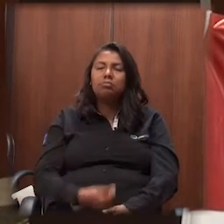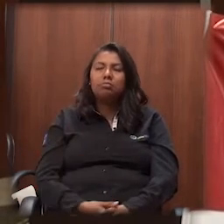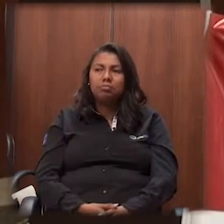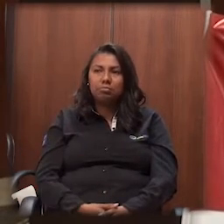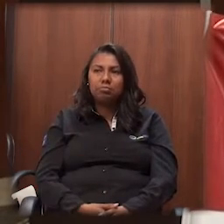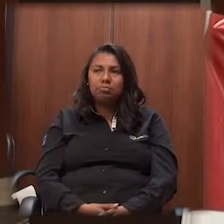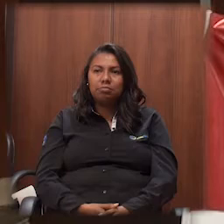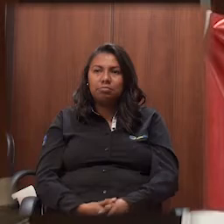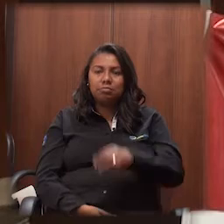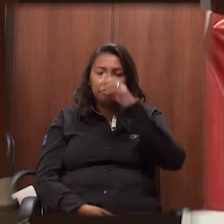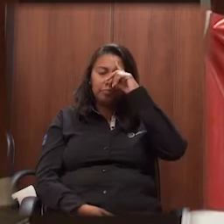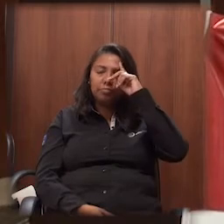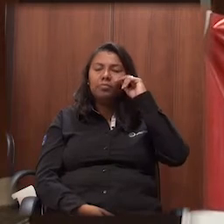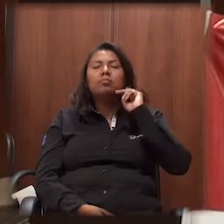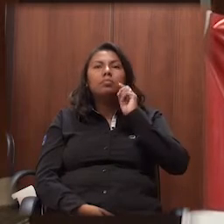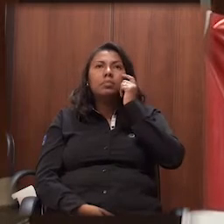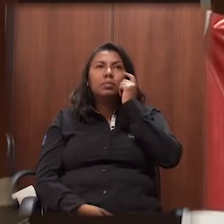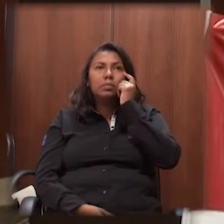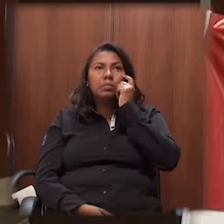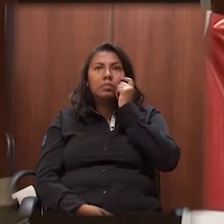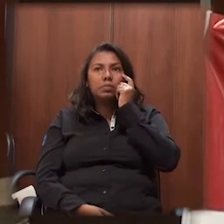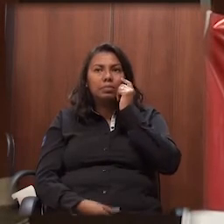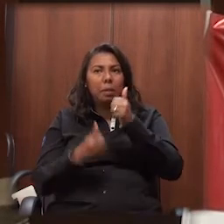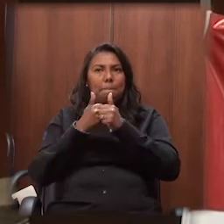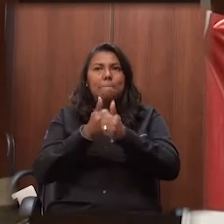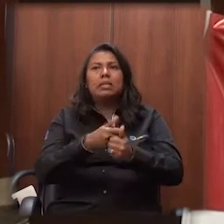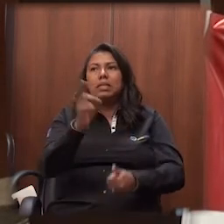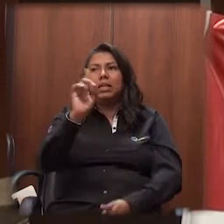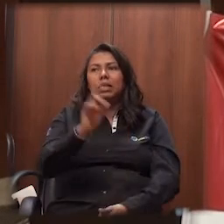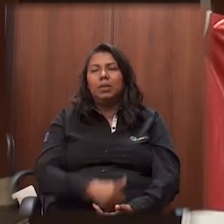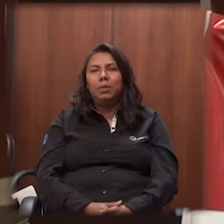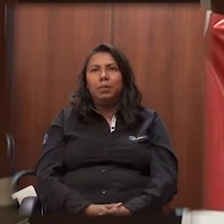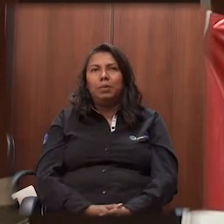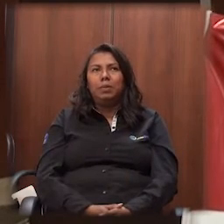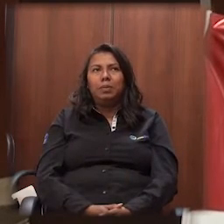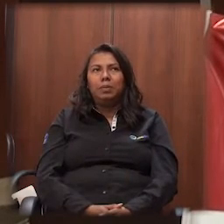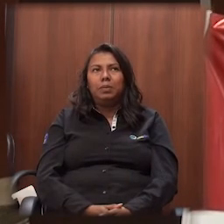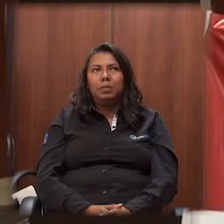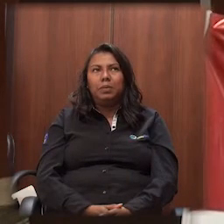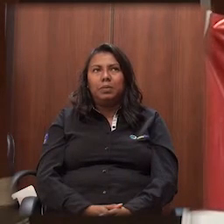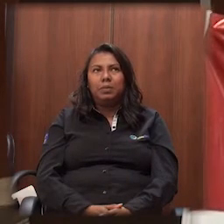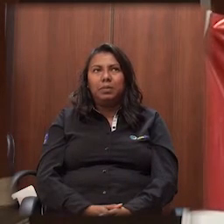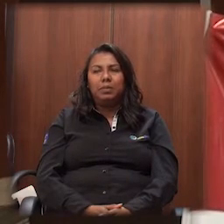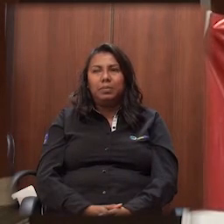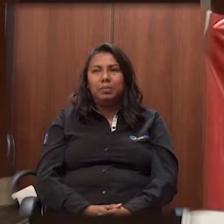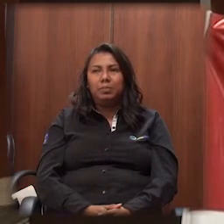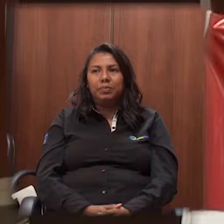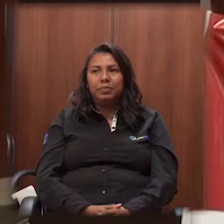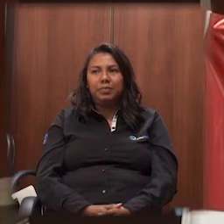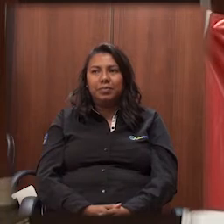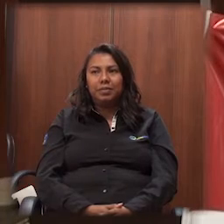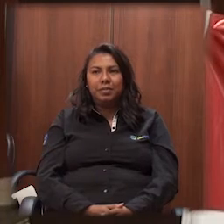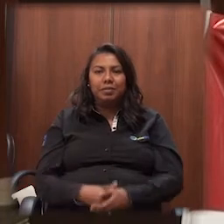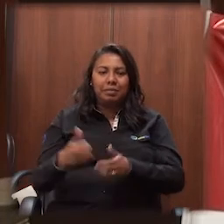e significado, né? Então, temos que tomar cuidado. Ninguém vai perseguir ninguém aqui, tá, gente? Por favor. É contrário